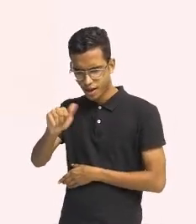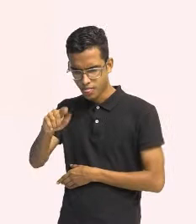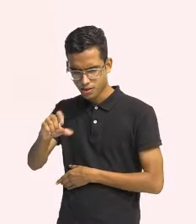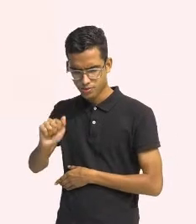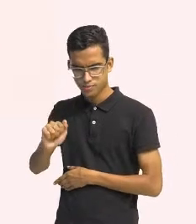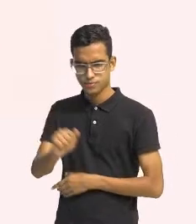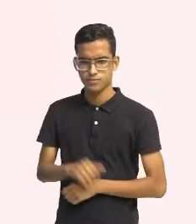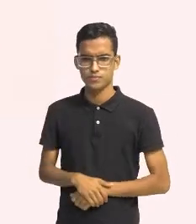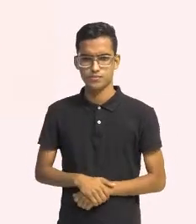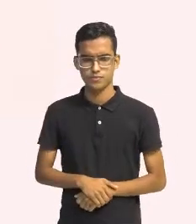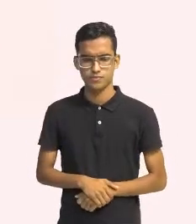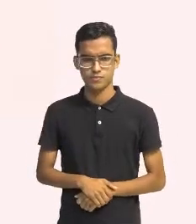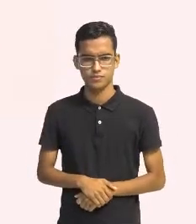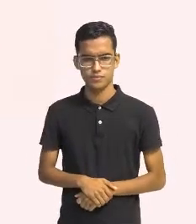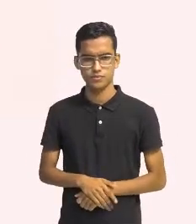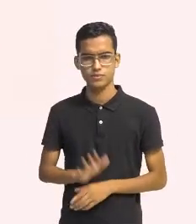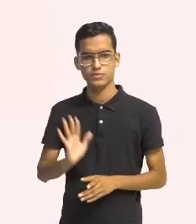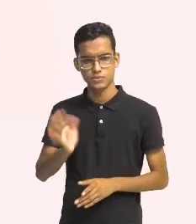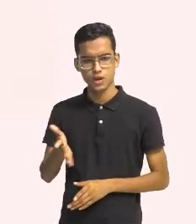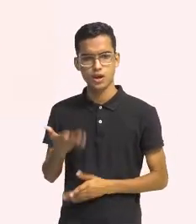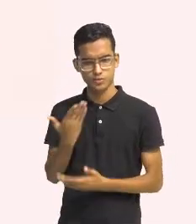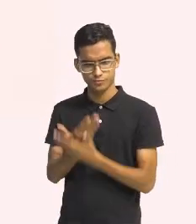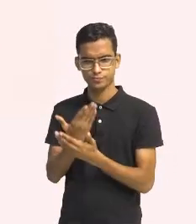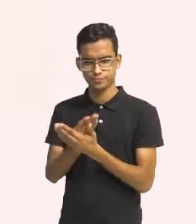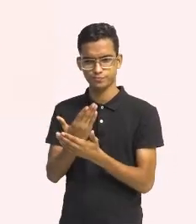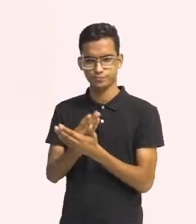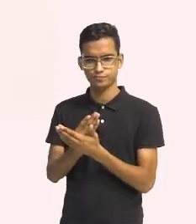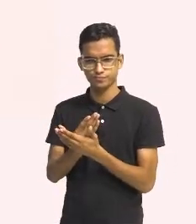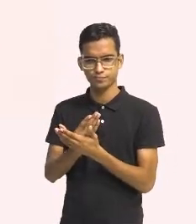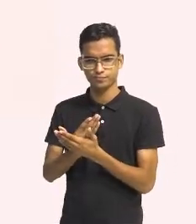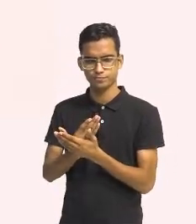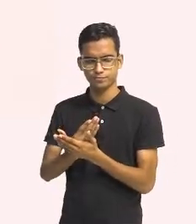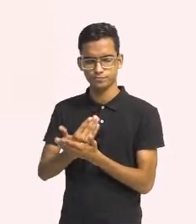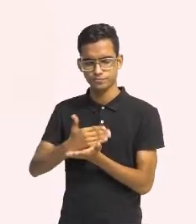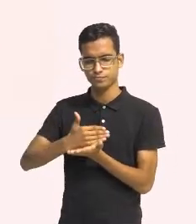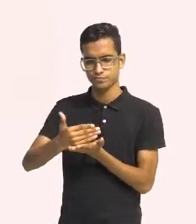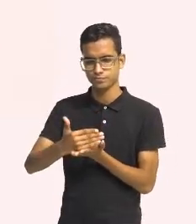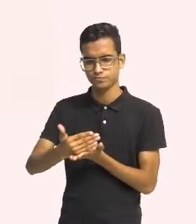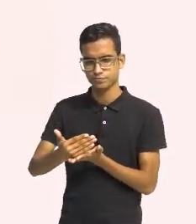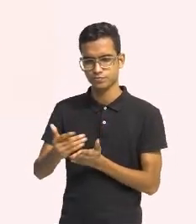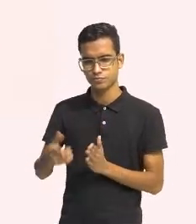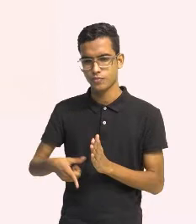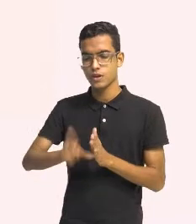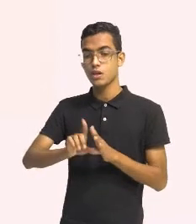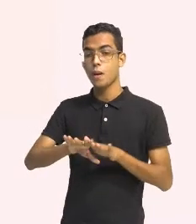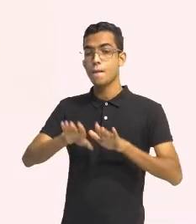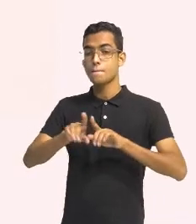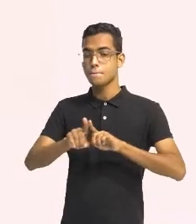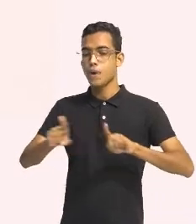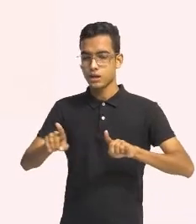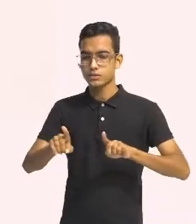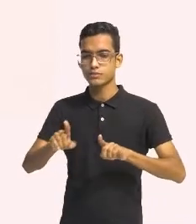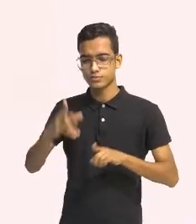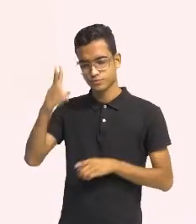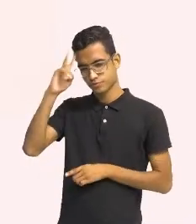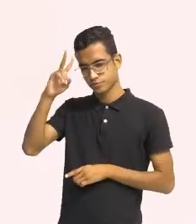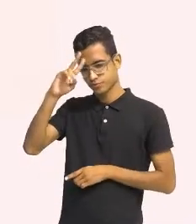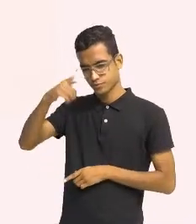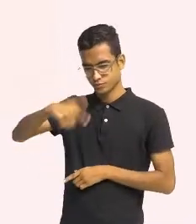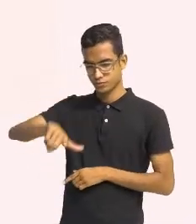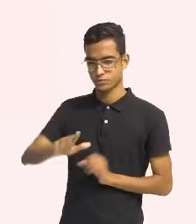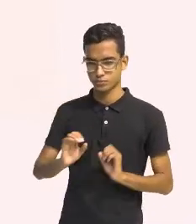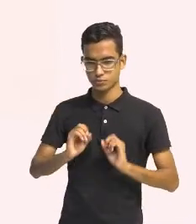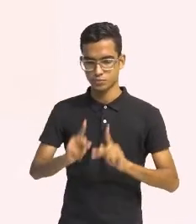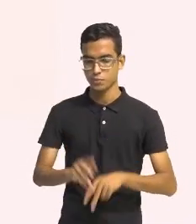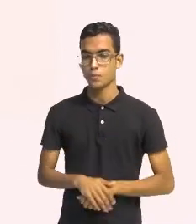lá? Apesar de que a gente já viu isso, né, nas aulas iniciais, essa classificação de cadeia, mas vamos reforçar aqui esse conceito, né?